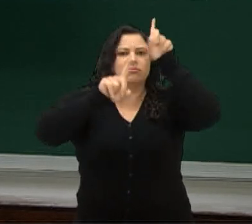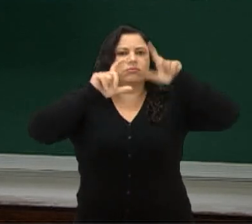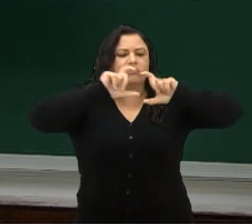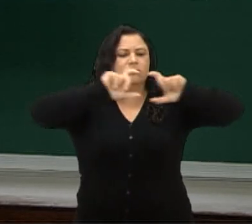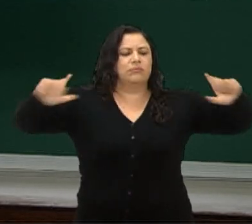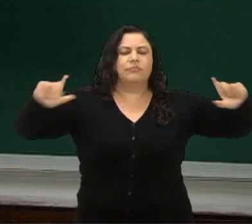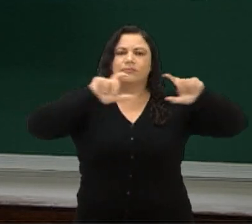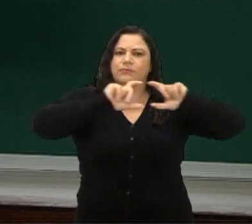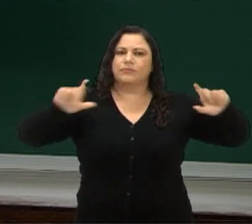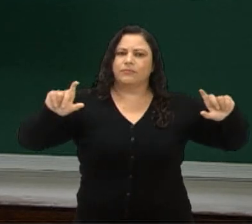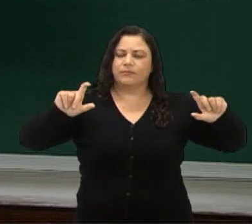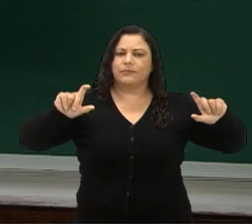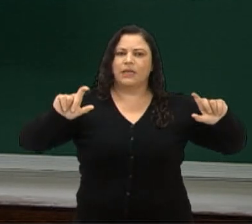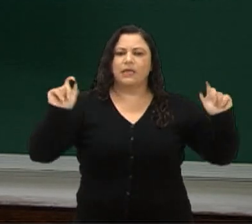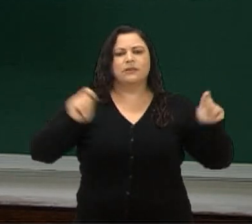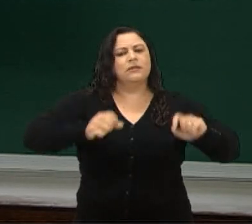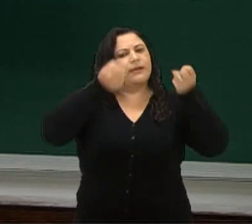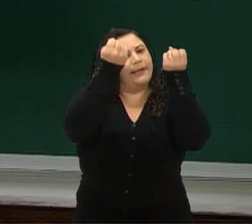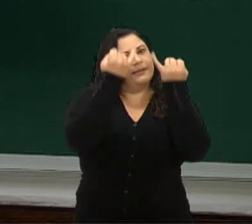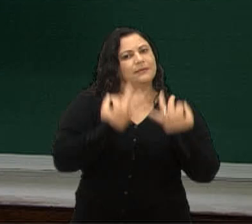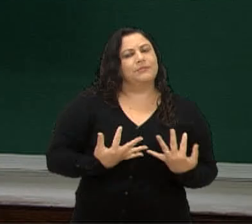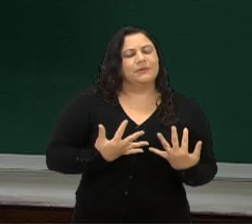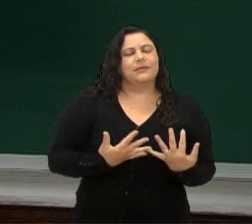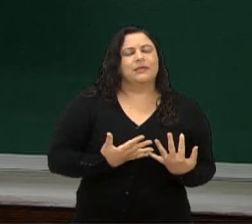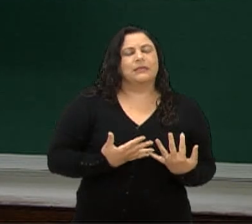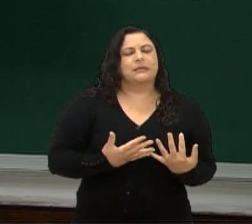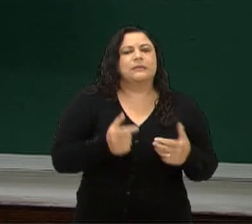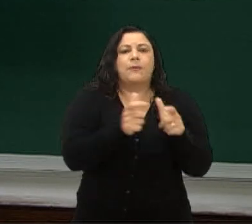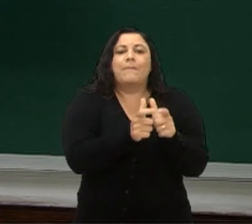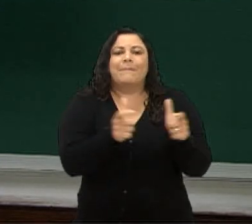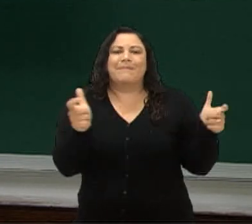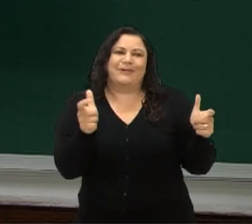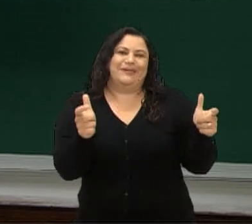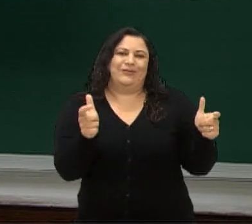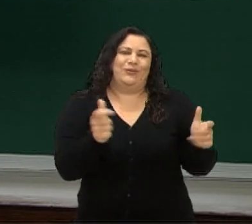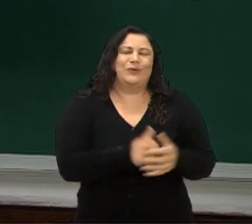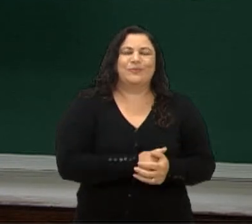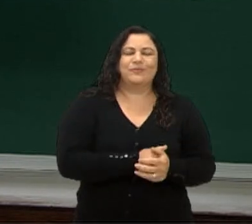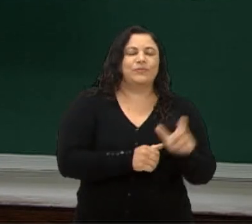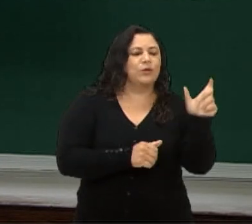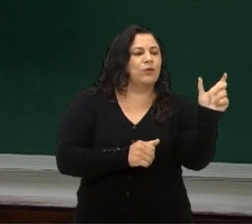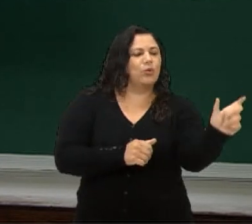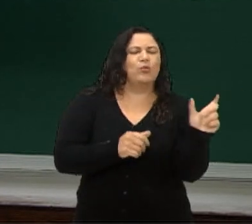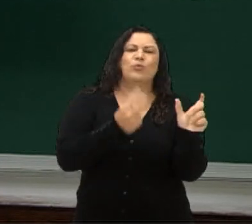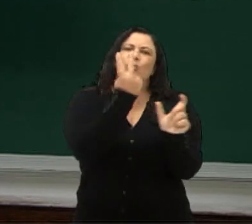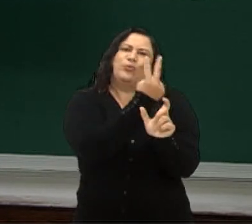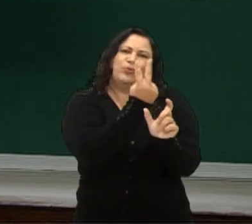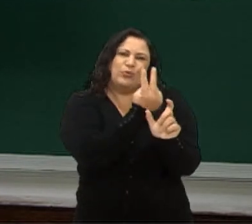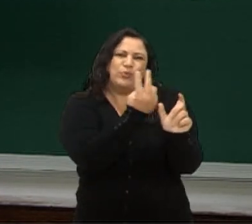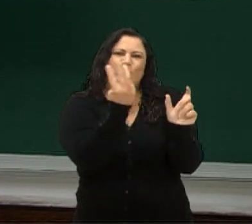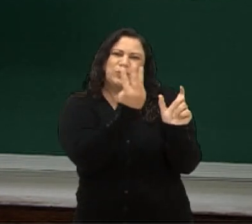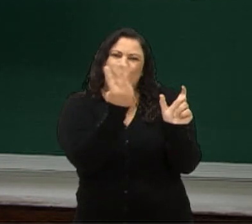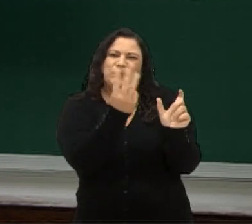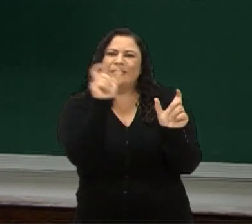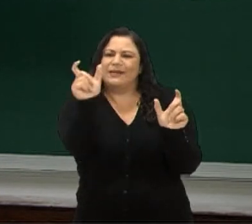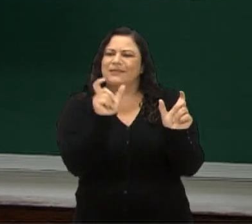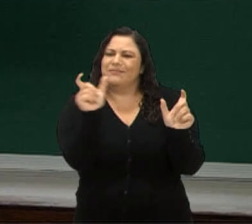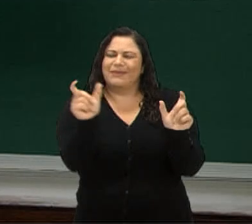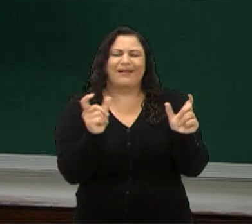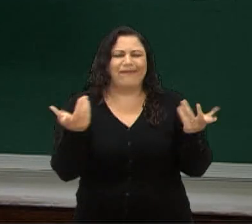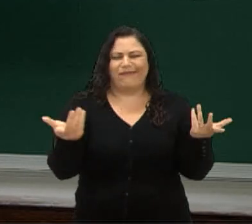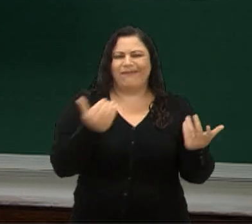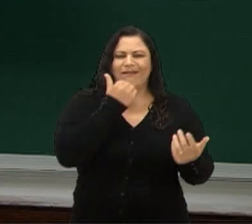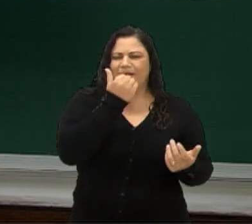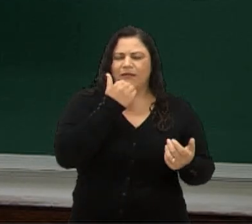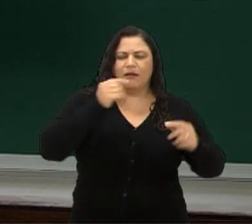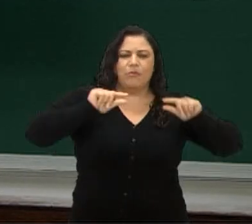uma explicação muito maior a respeito daquele tema. Eu não conseguiria fazer isso com 2 ou 3 palavras, mas eu posso fazer isso com uma oração inteira. Ela dá mais